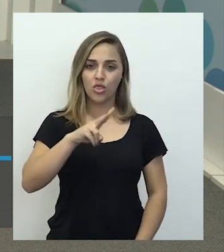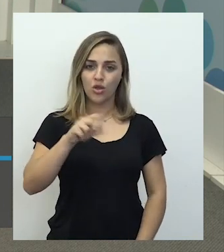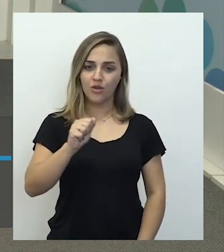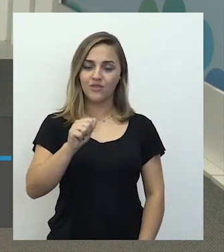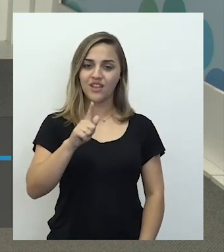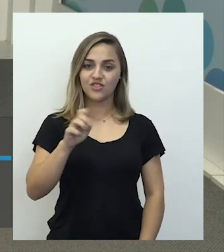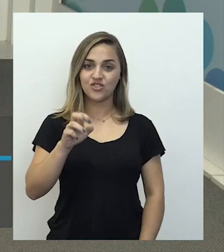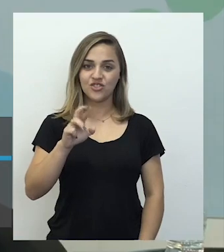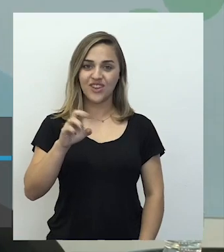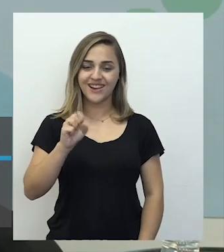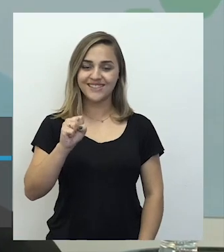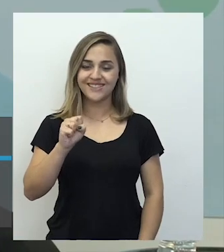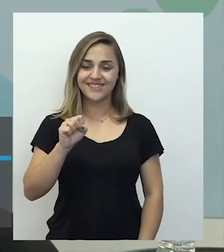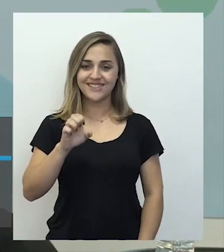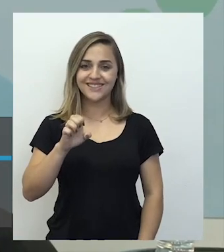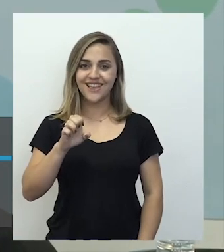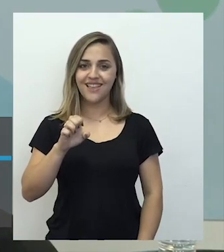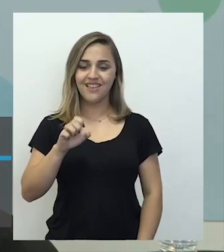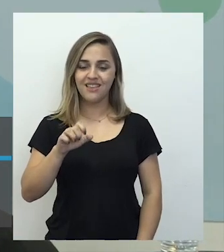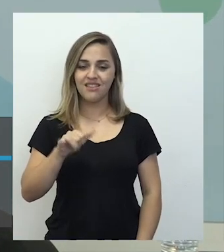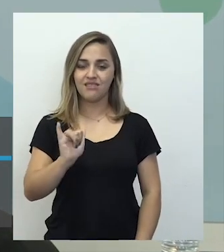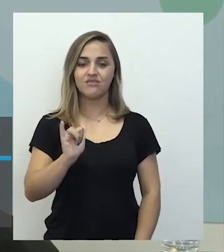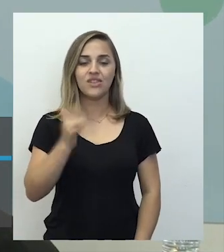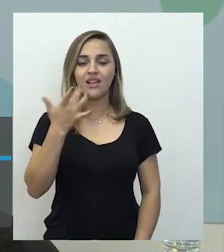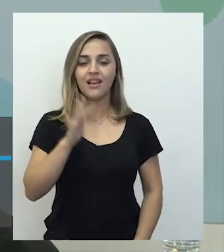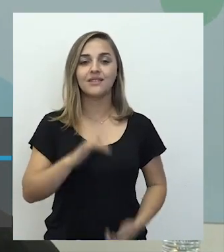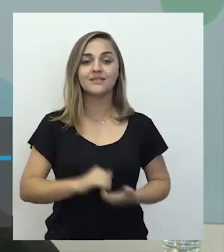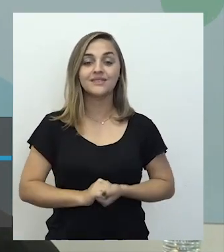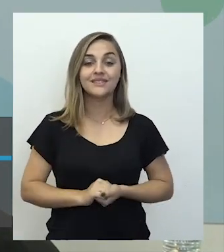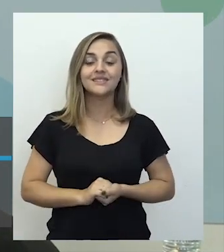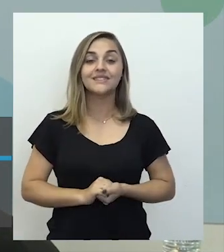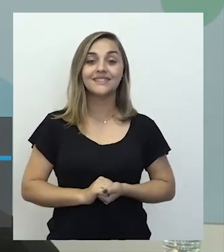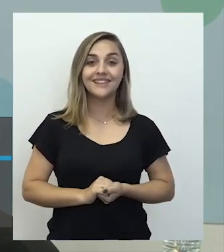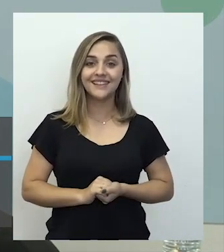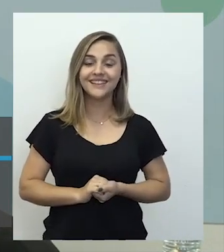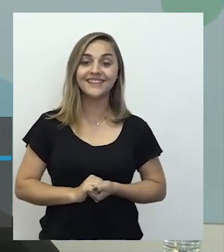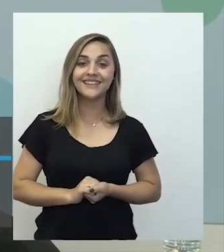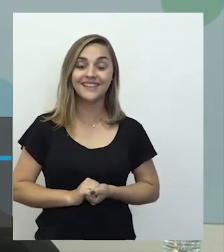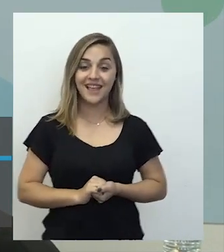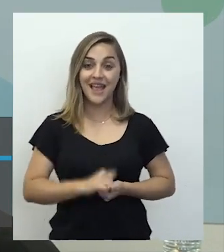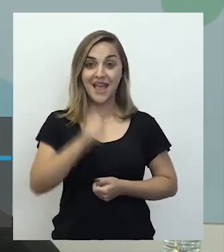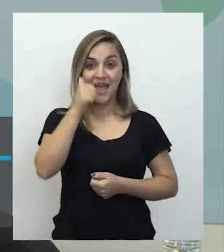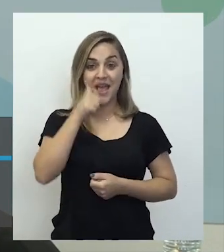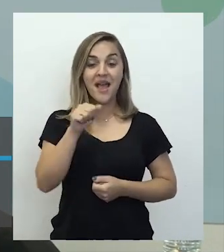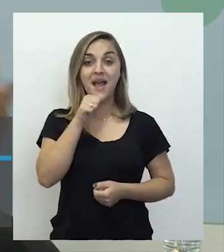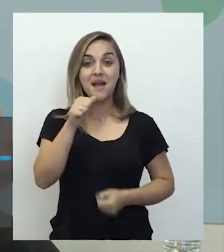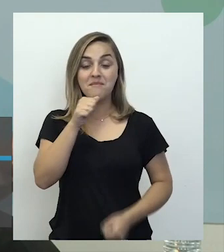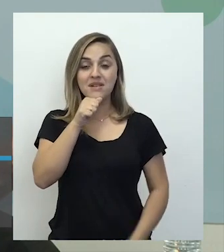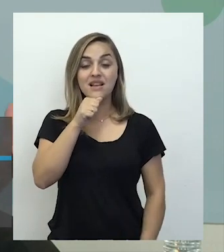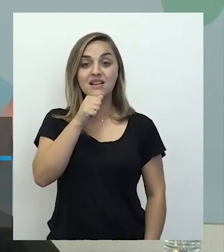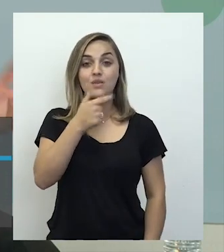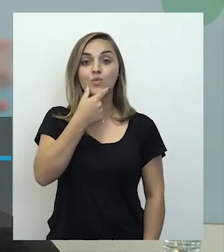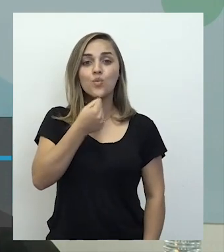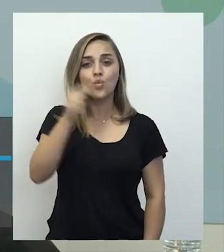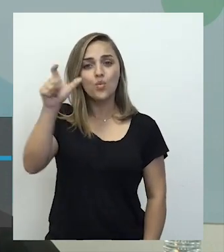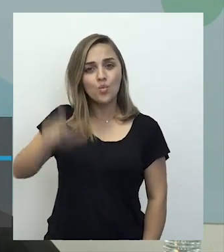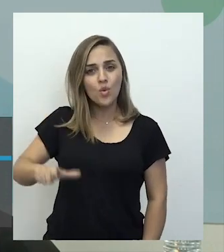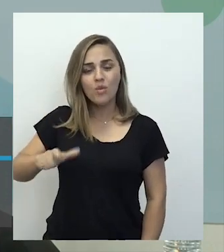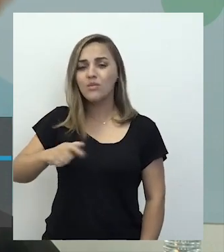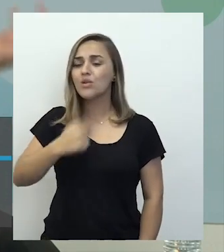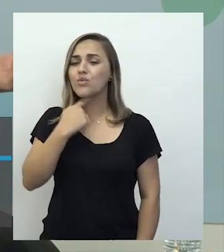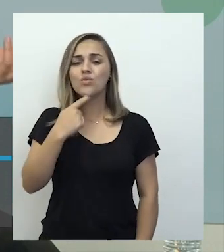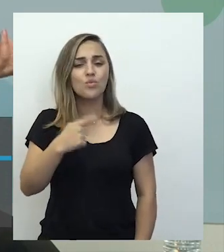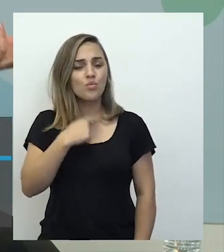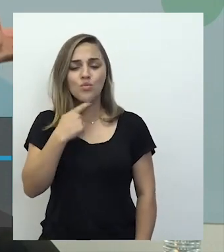Hogster. Mas não sei falar muito bem o sobrenome dele, não. Mas o que, que aconteceu? A mãe dele não podia ir ao cinema porque ela era obesa. Então,